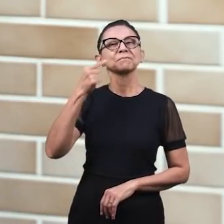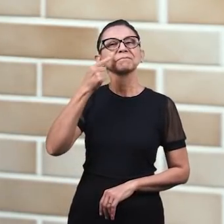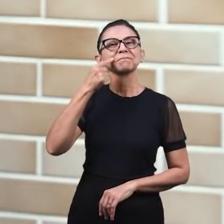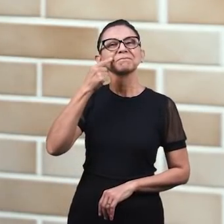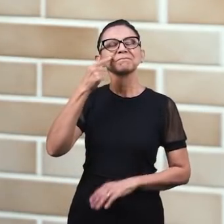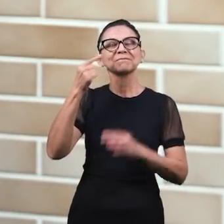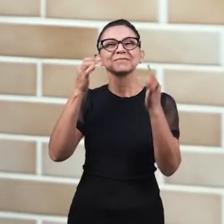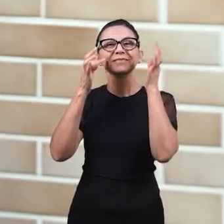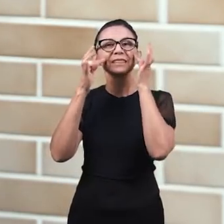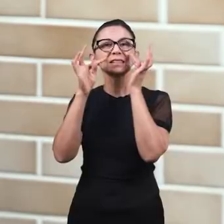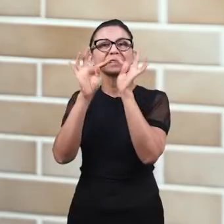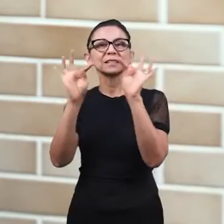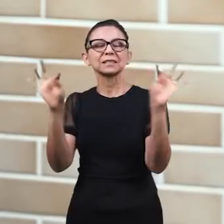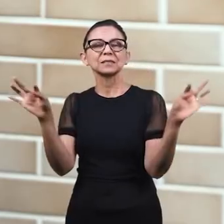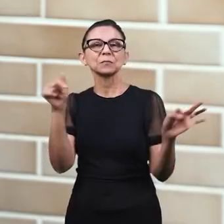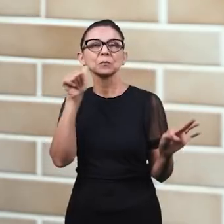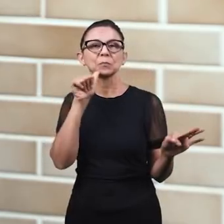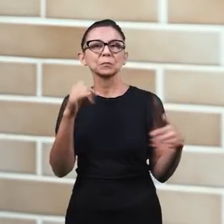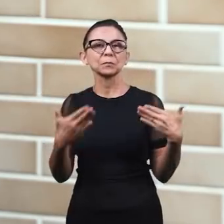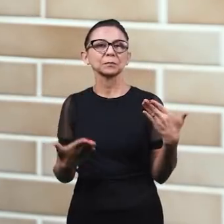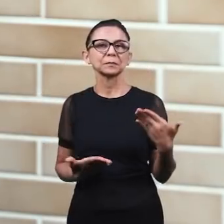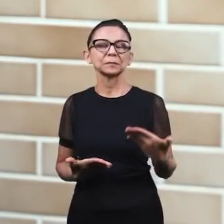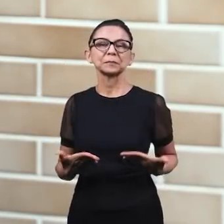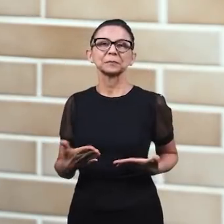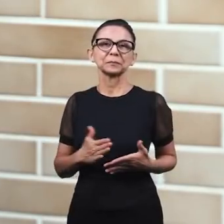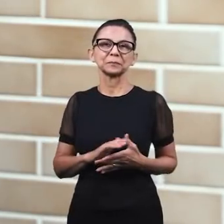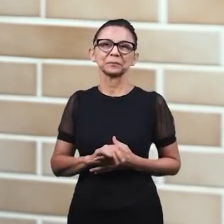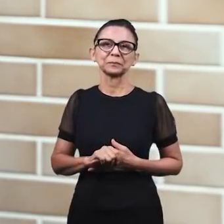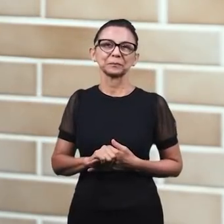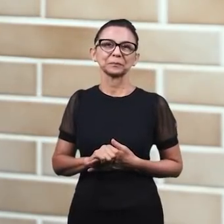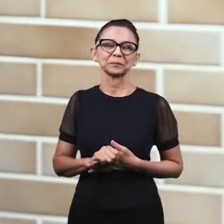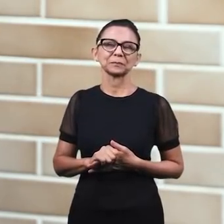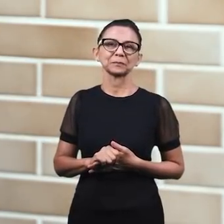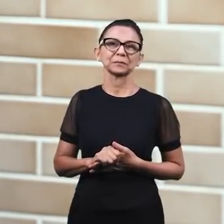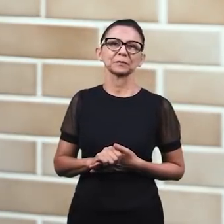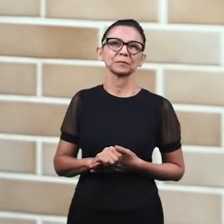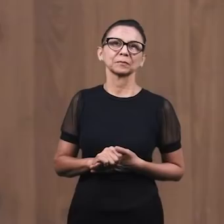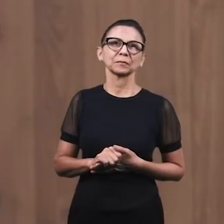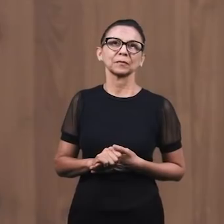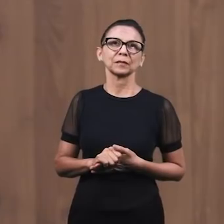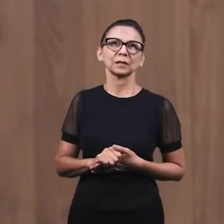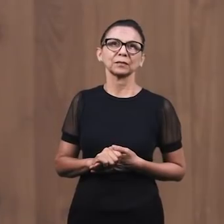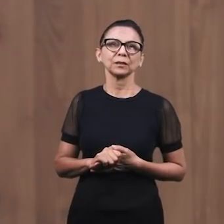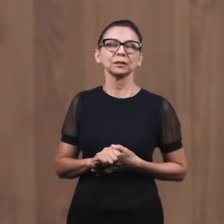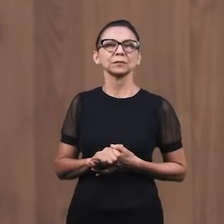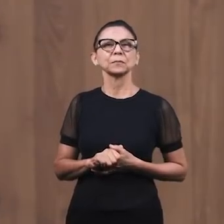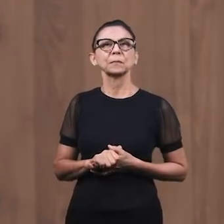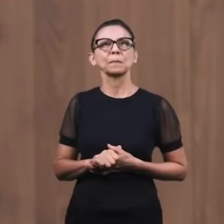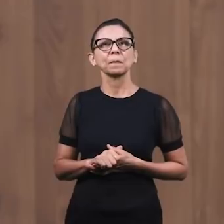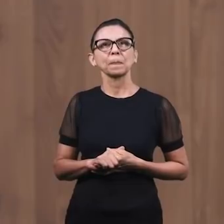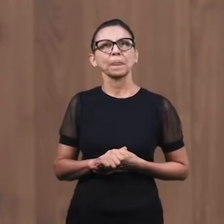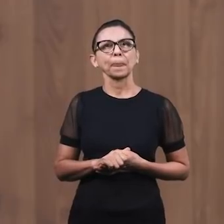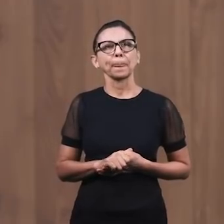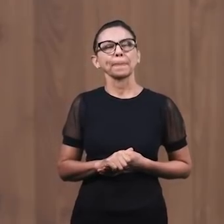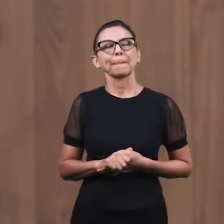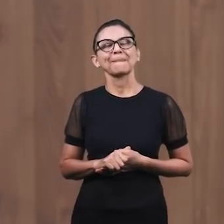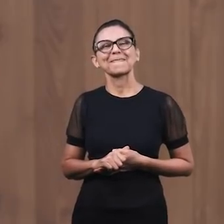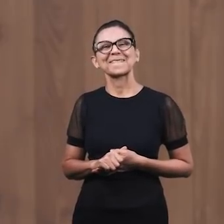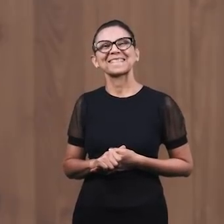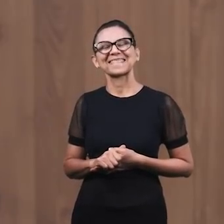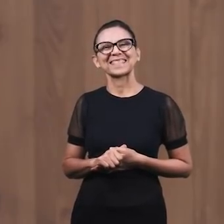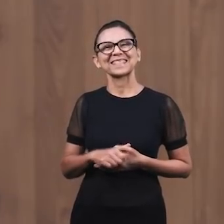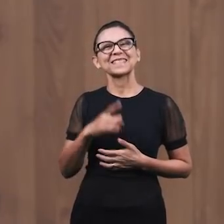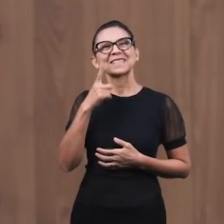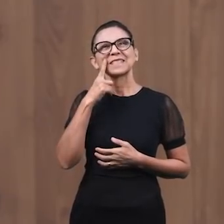a seguir, de uma das nossas irmãs da sua igreja. E agora, irmãos, esse testemunho